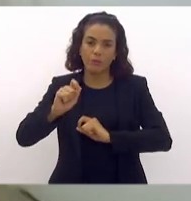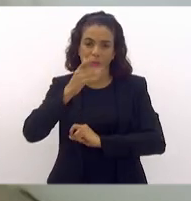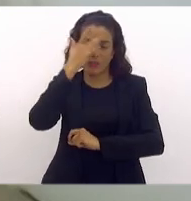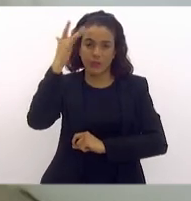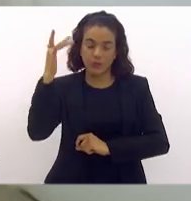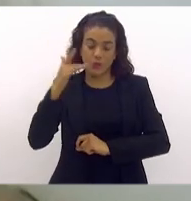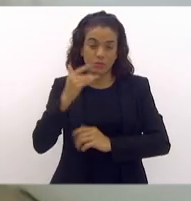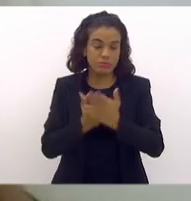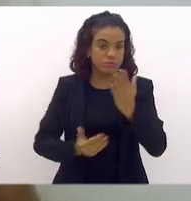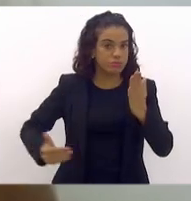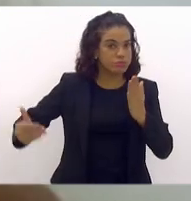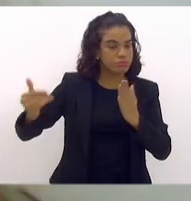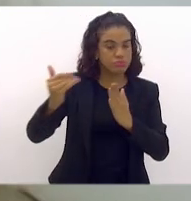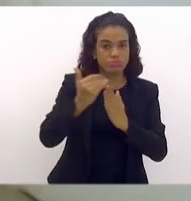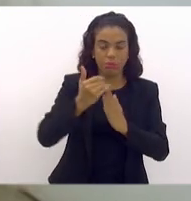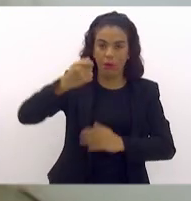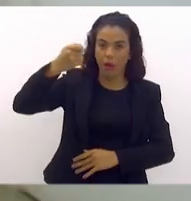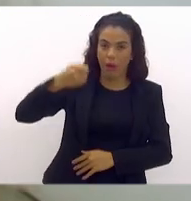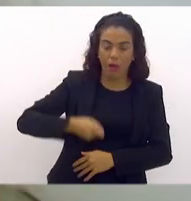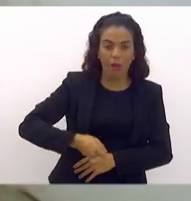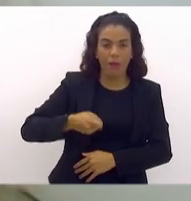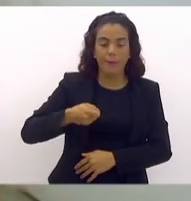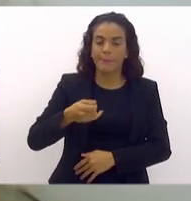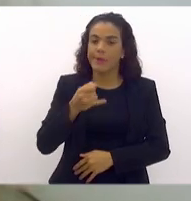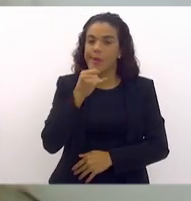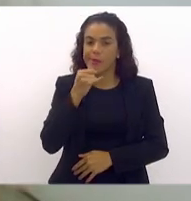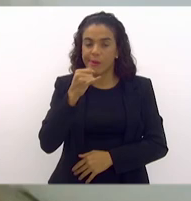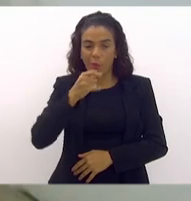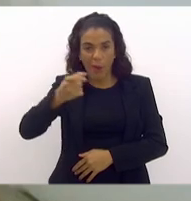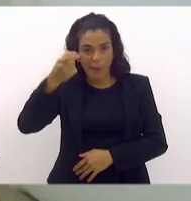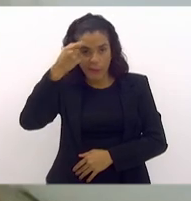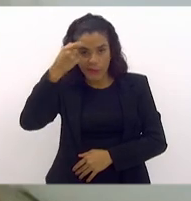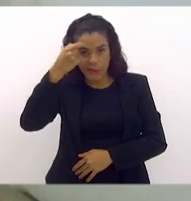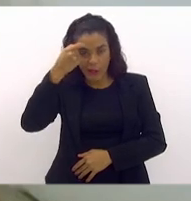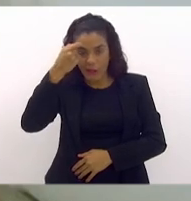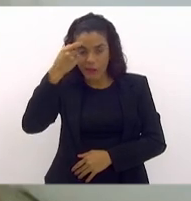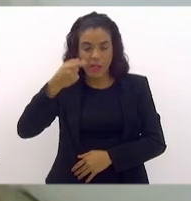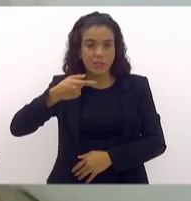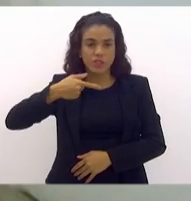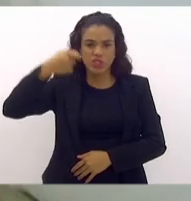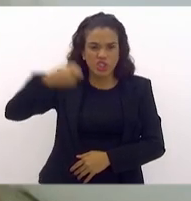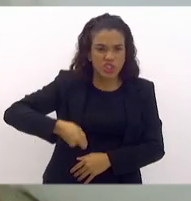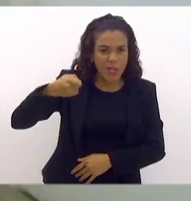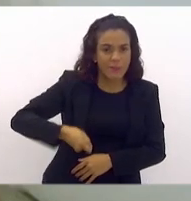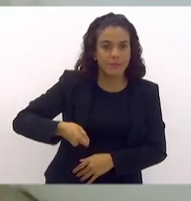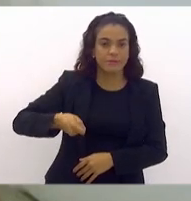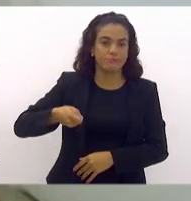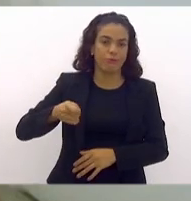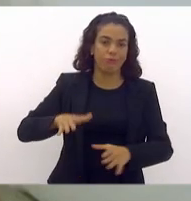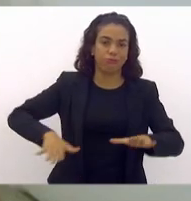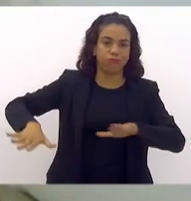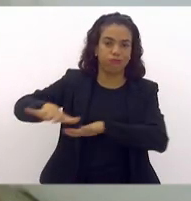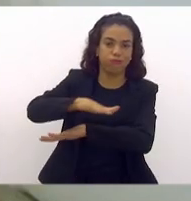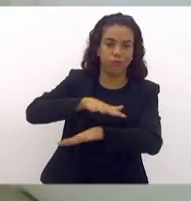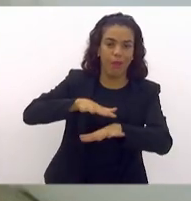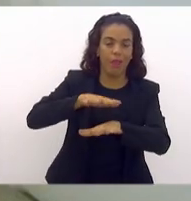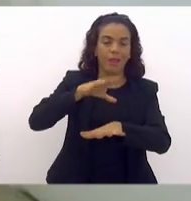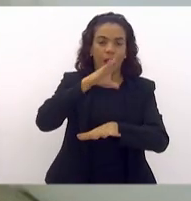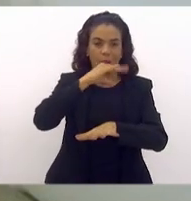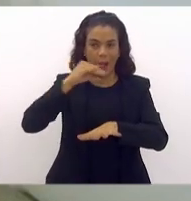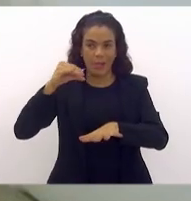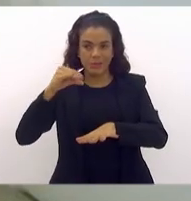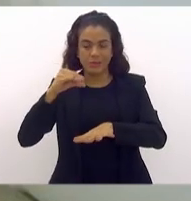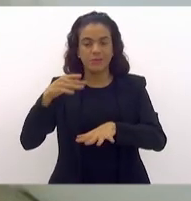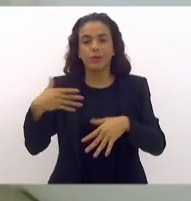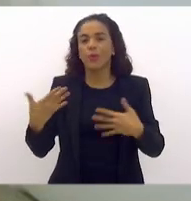atos extremos. E a gente tem visto, muitas vezes, uma mentalidade de extremismo entre adolescentes. E qual